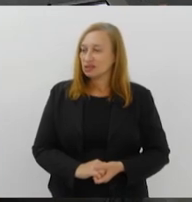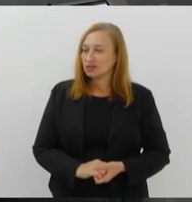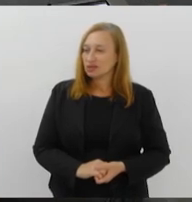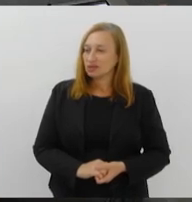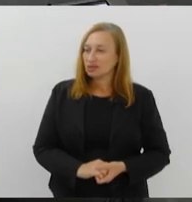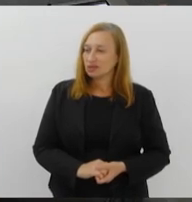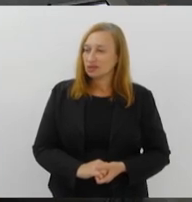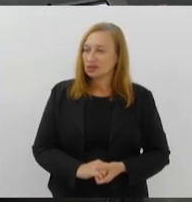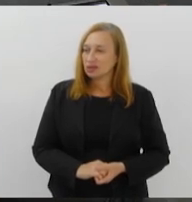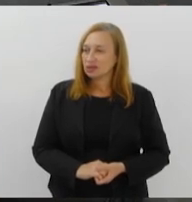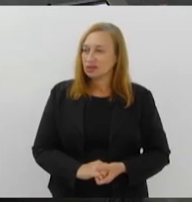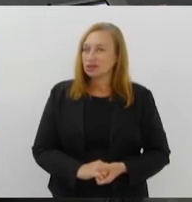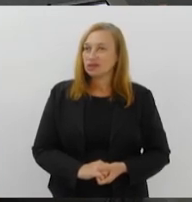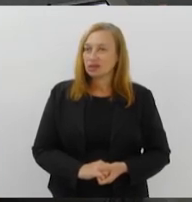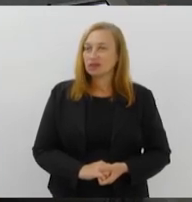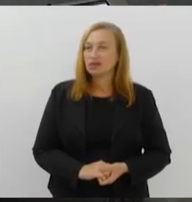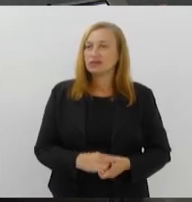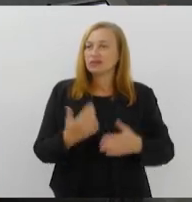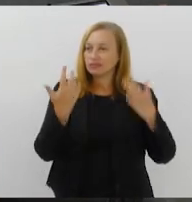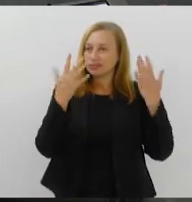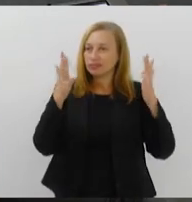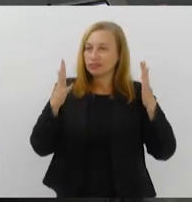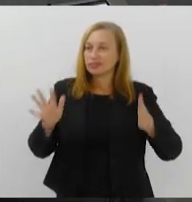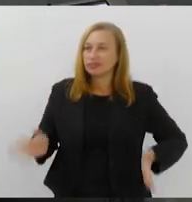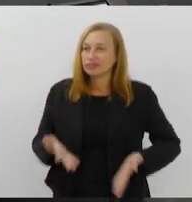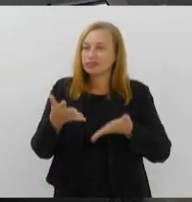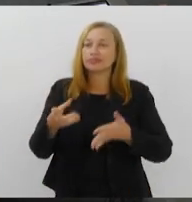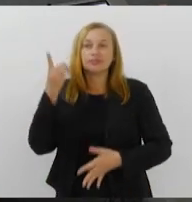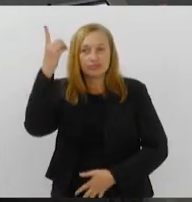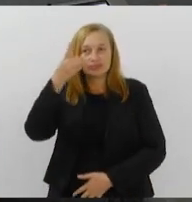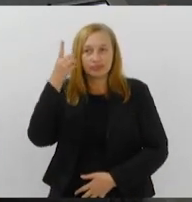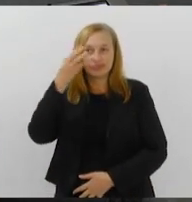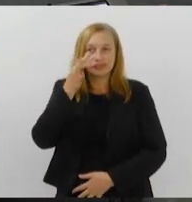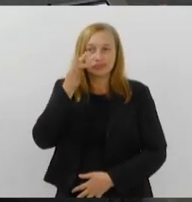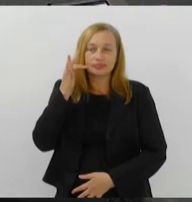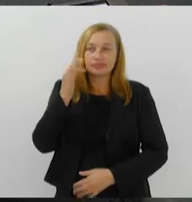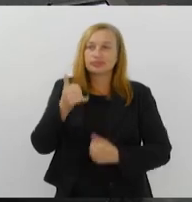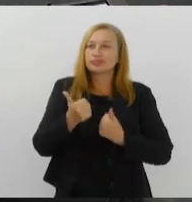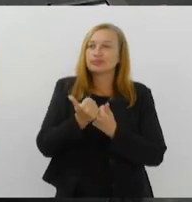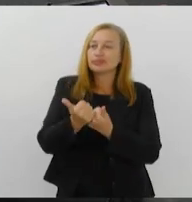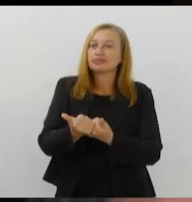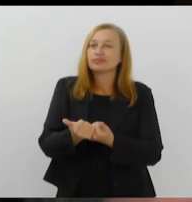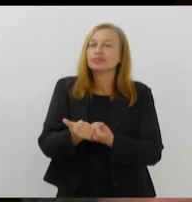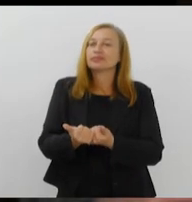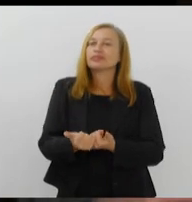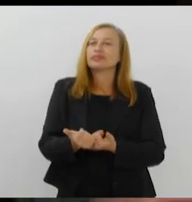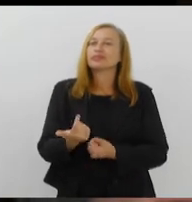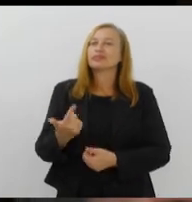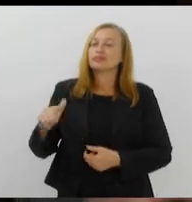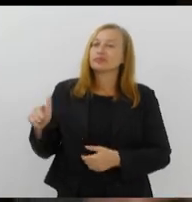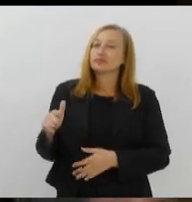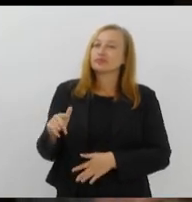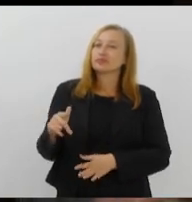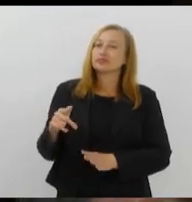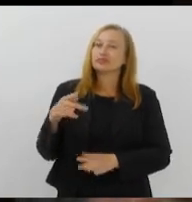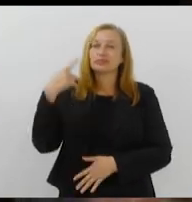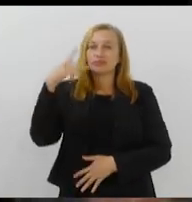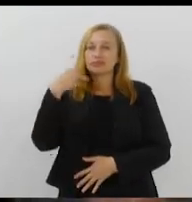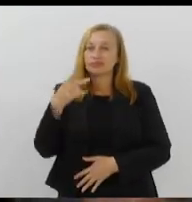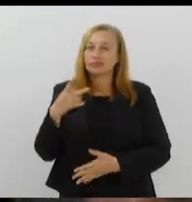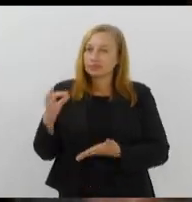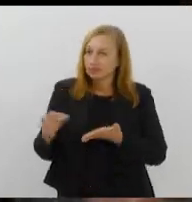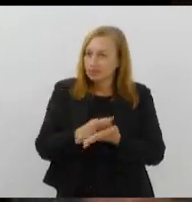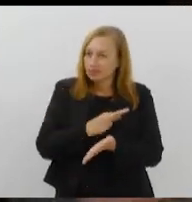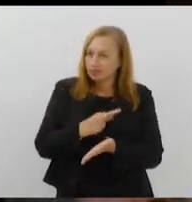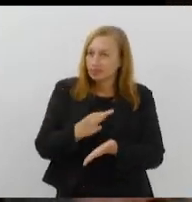Balbi. Primeiro, eu parabenizar a iniciativa do deputado Flávio Serafini, acompanhado pelos demais parlamentares que assinam a coautoria do projeto, e